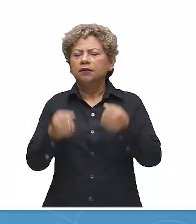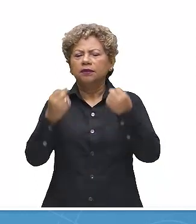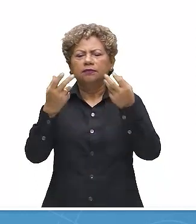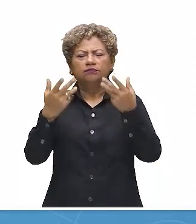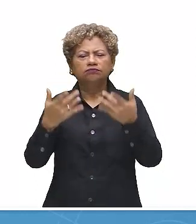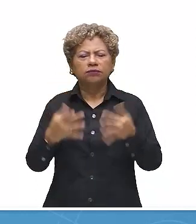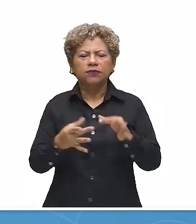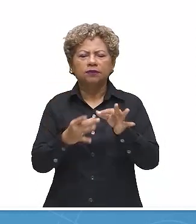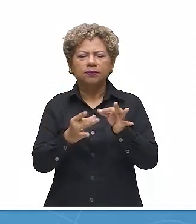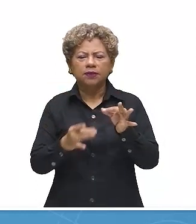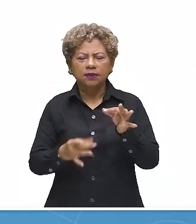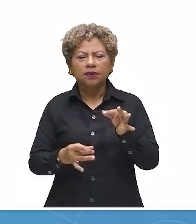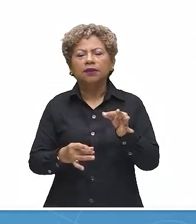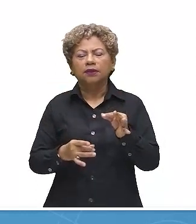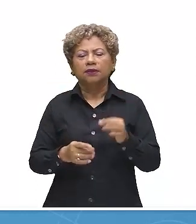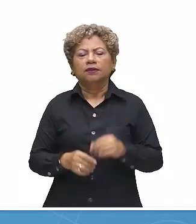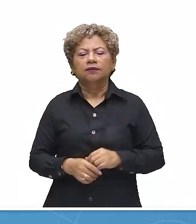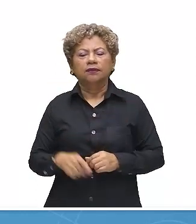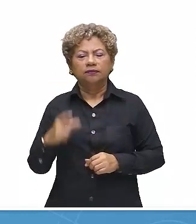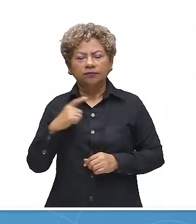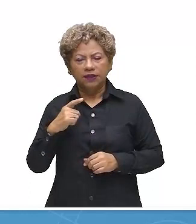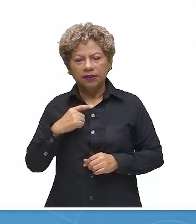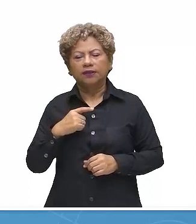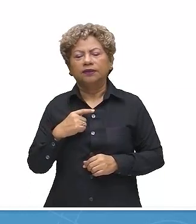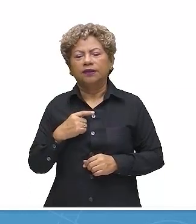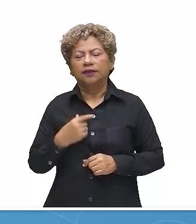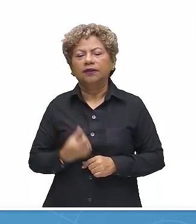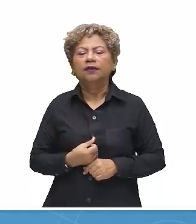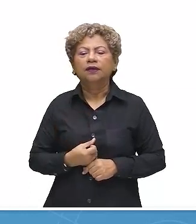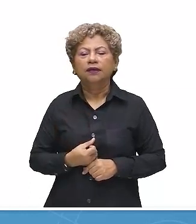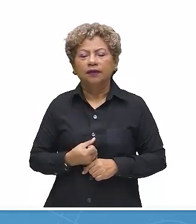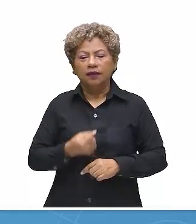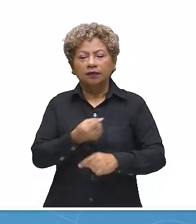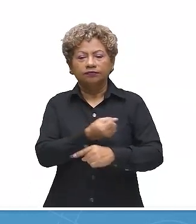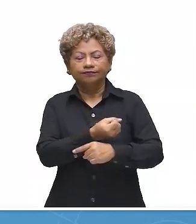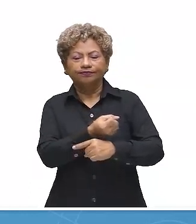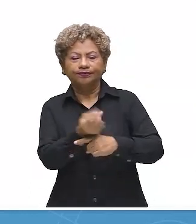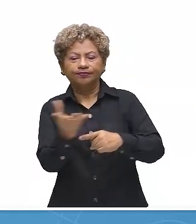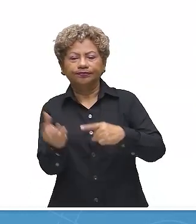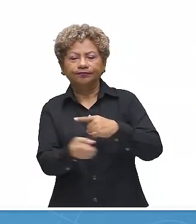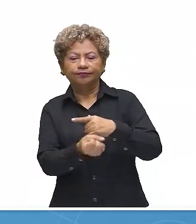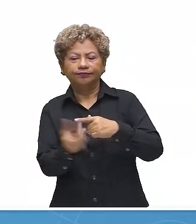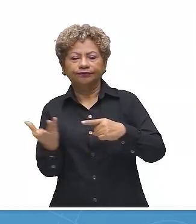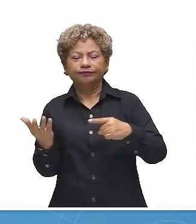são equivalentes, logo eles representam a mesma quantidade de água.